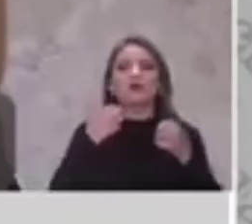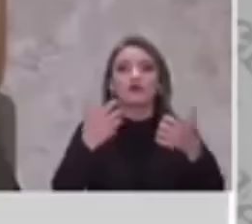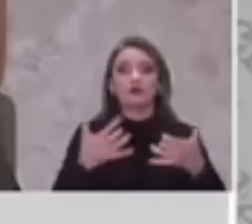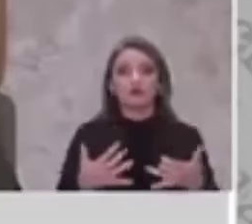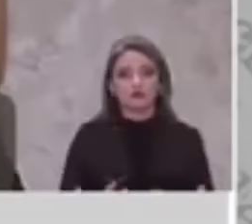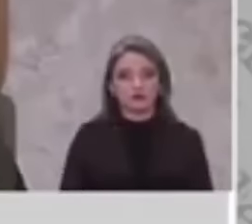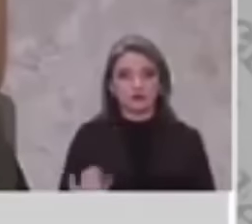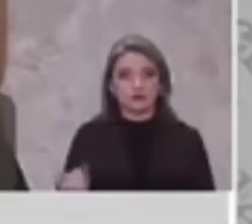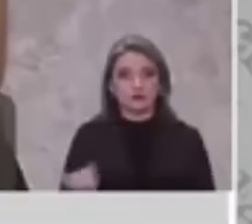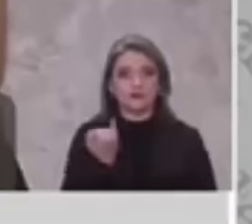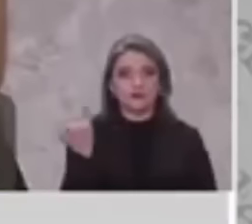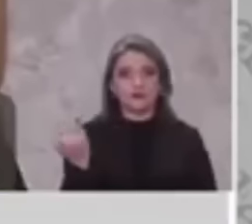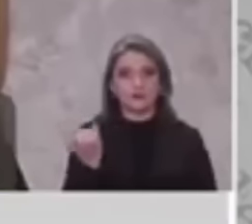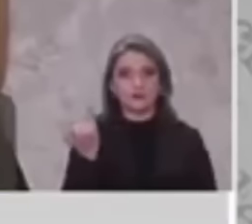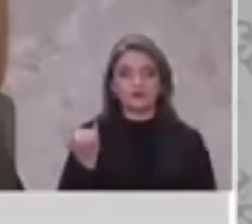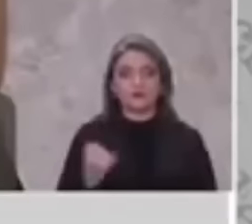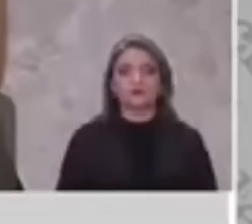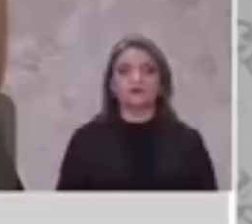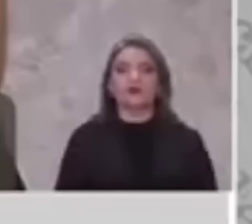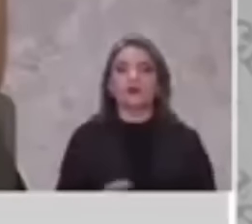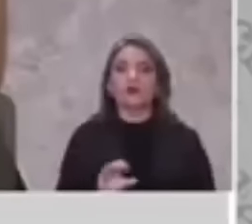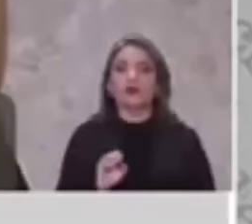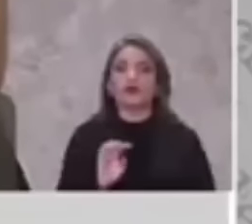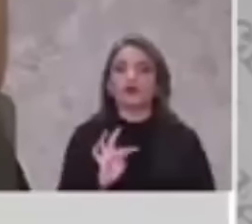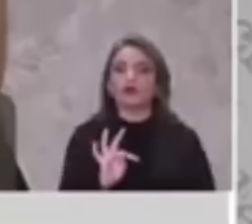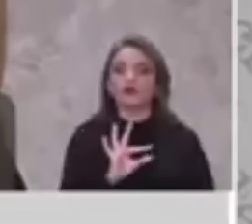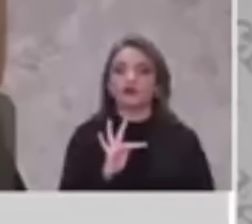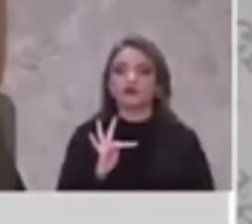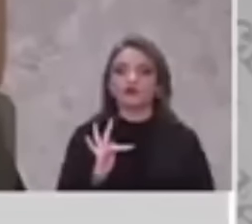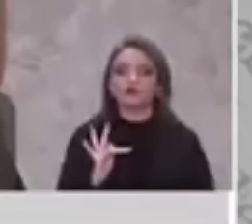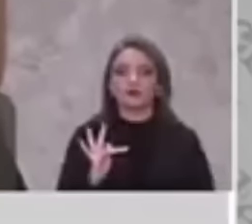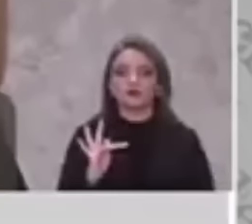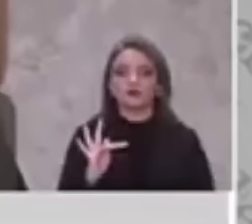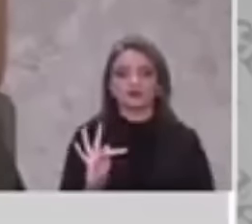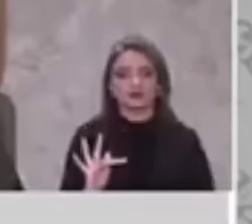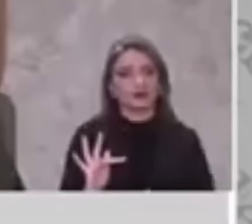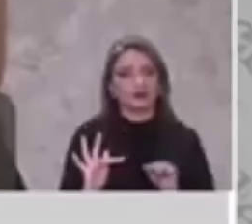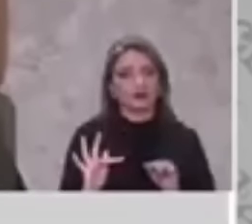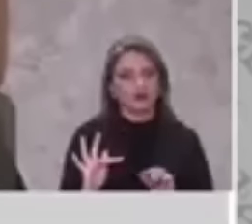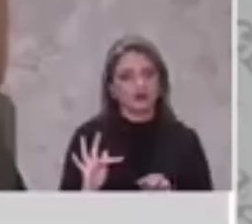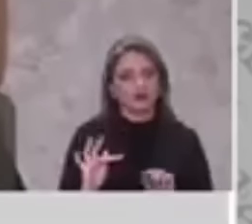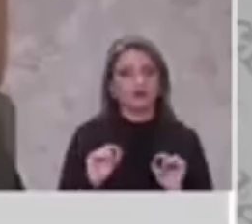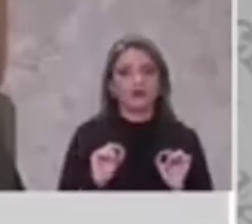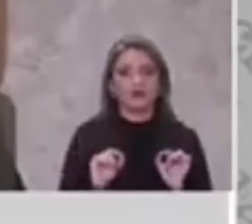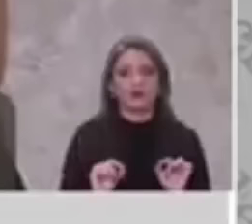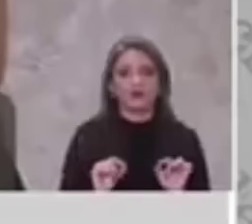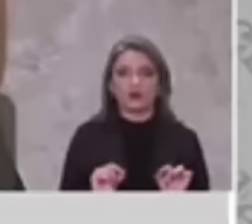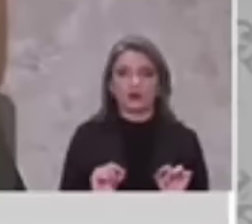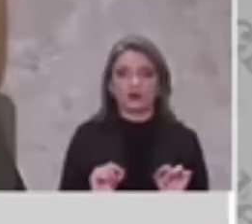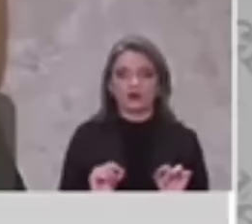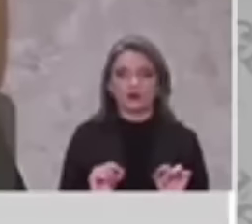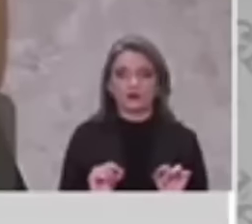muito importante o Supremo Tribunal Federal considera tal como